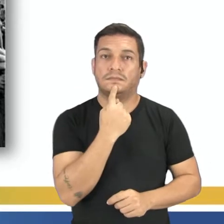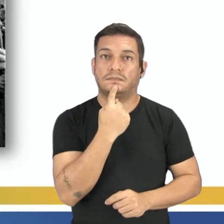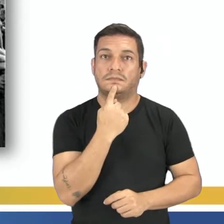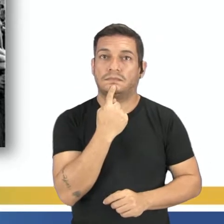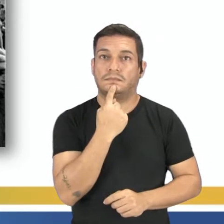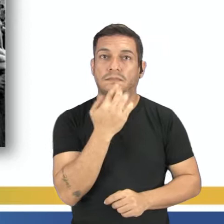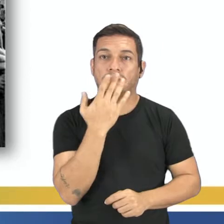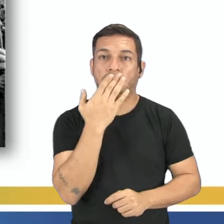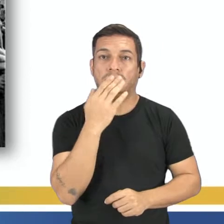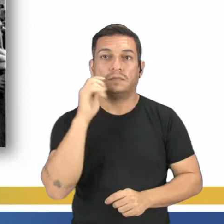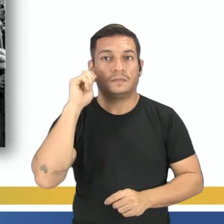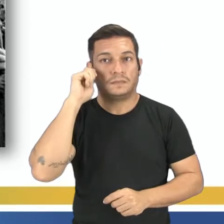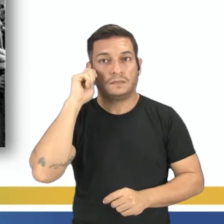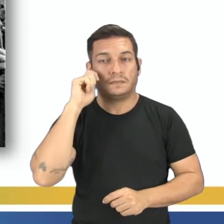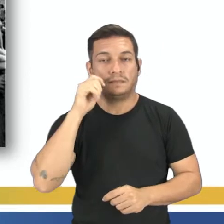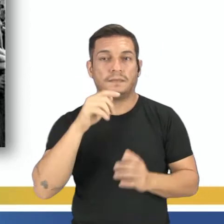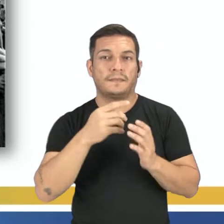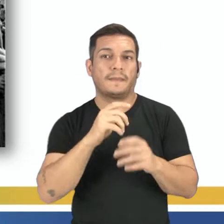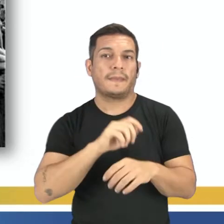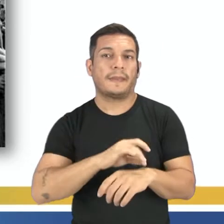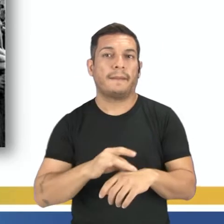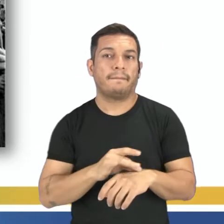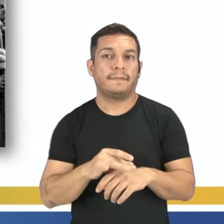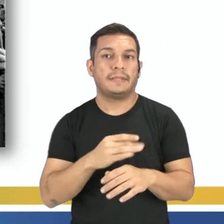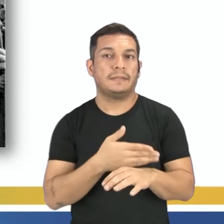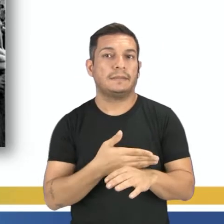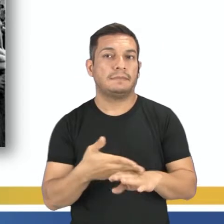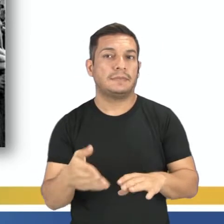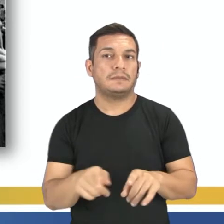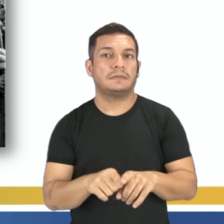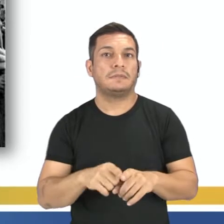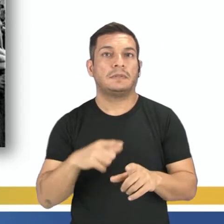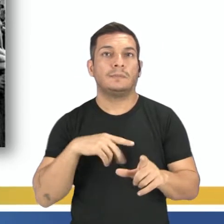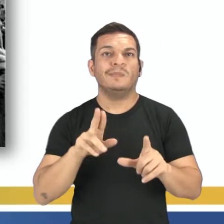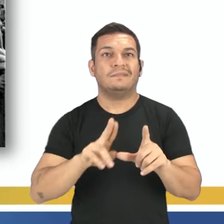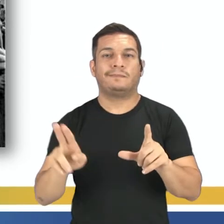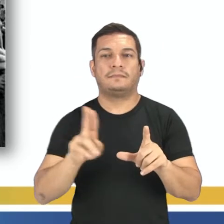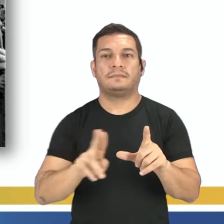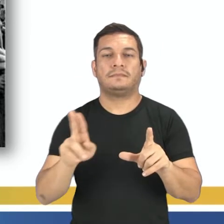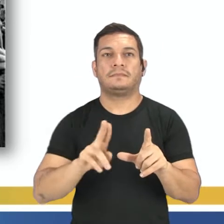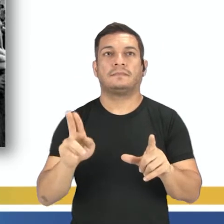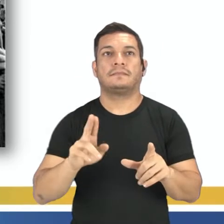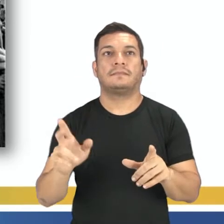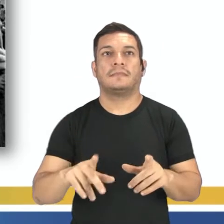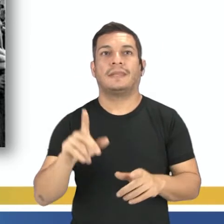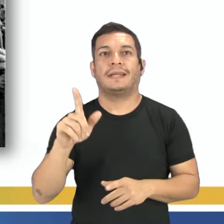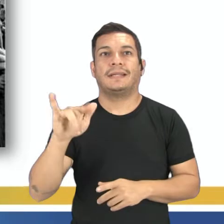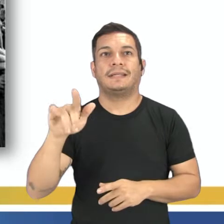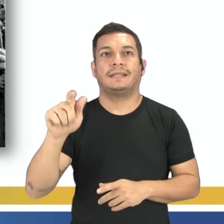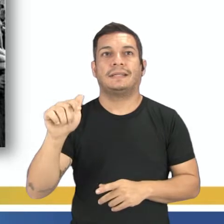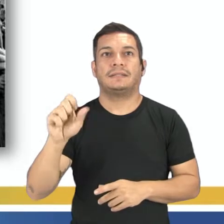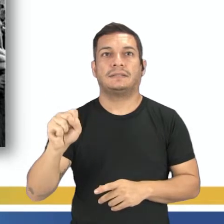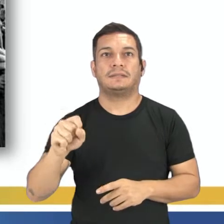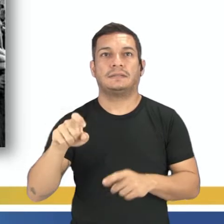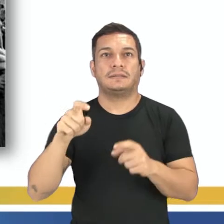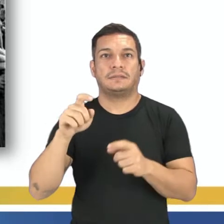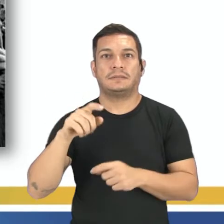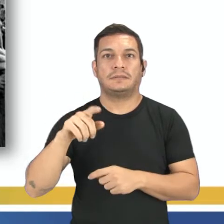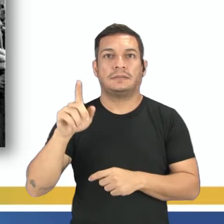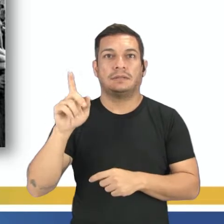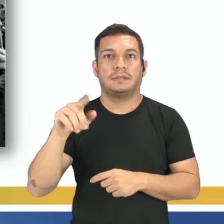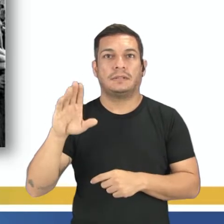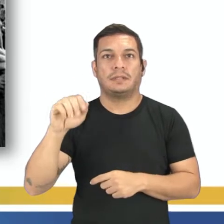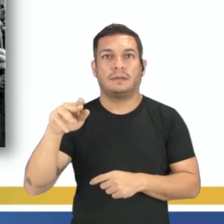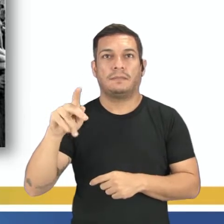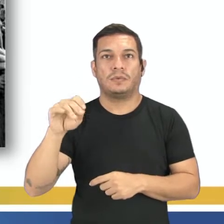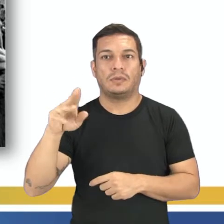preto e branco, uma imagem antiga e temos uma legenda: Ligas Camponesas no Brasil. As